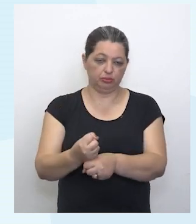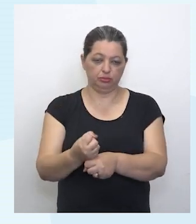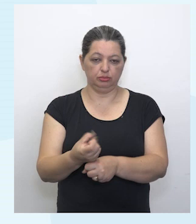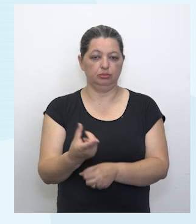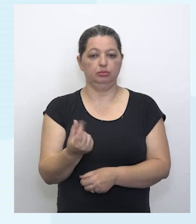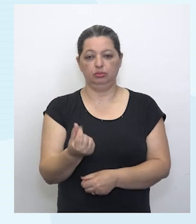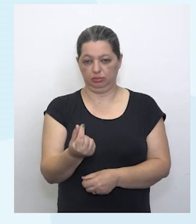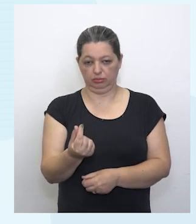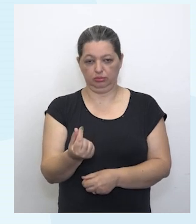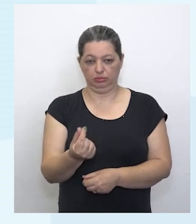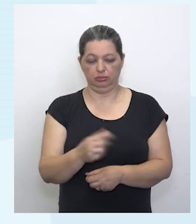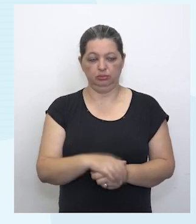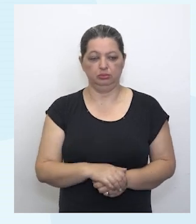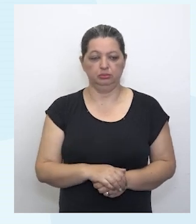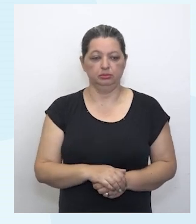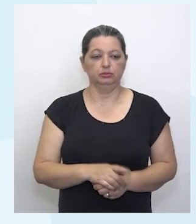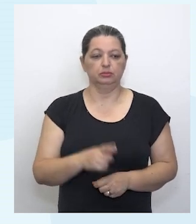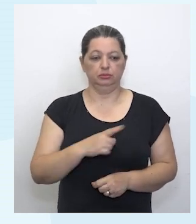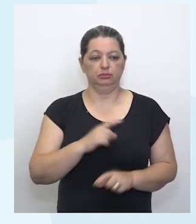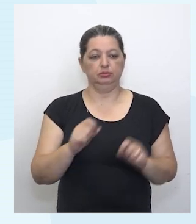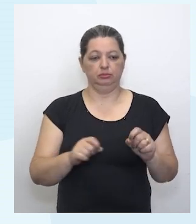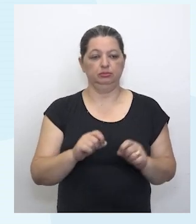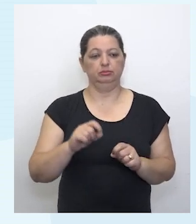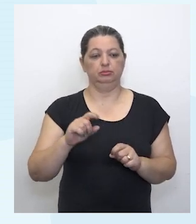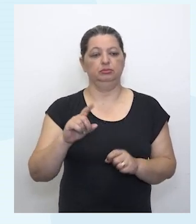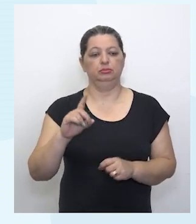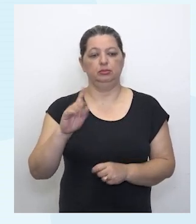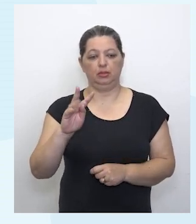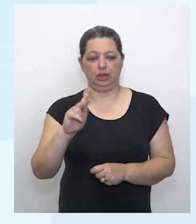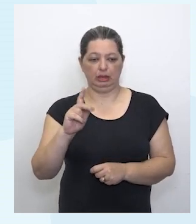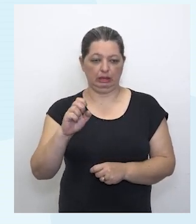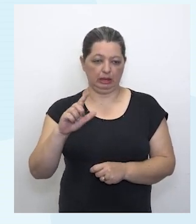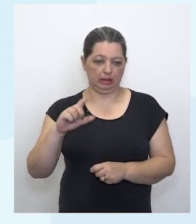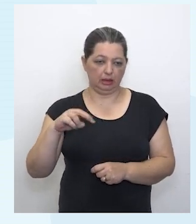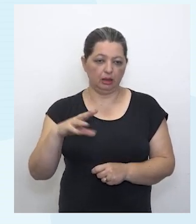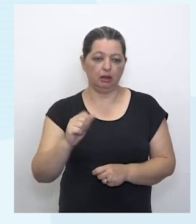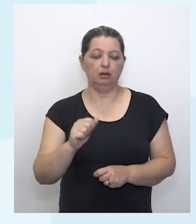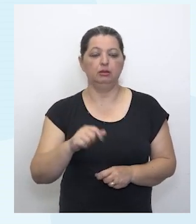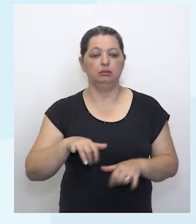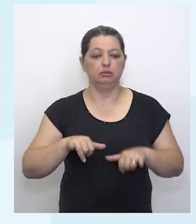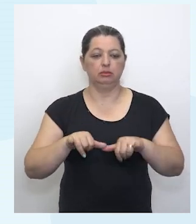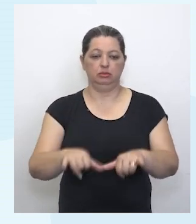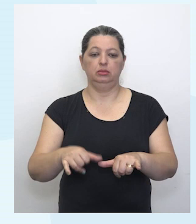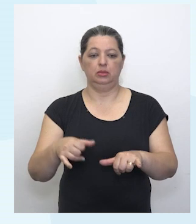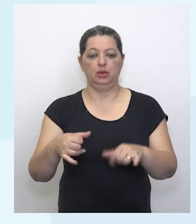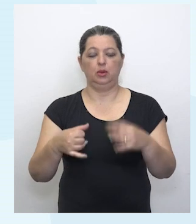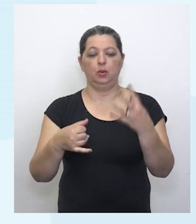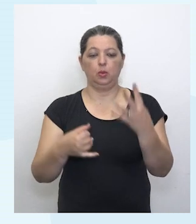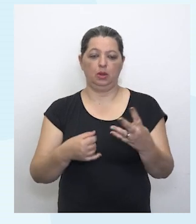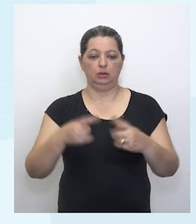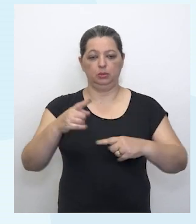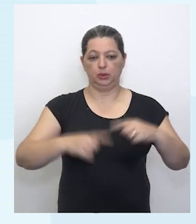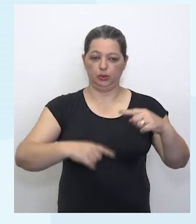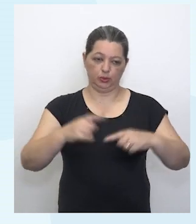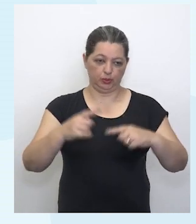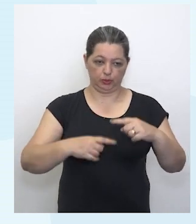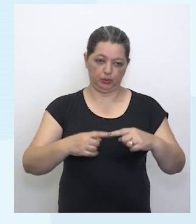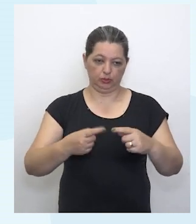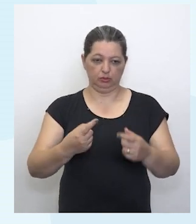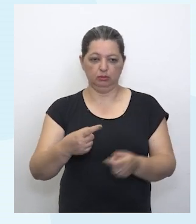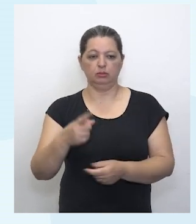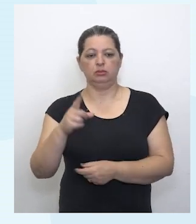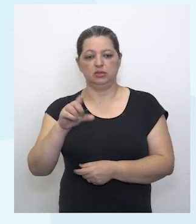Então, nós temos aí a situação. A dona Helena foi ao supermercado e escolheu 4 produtos cujos preços são